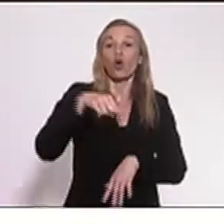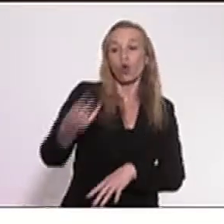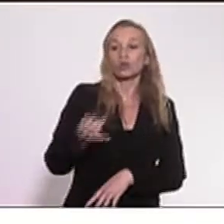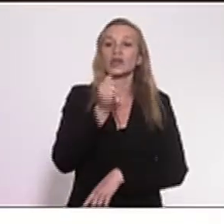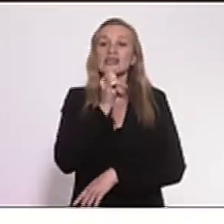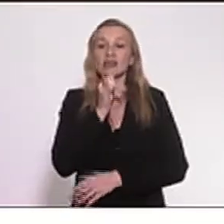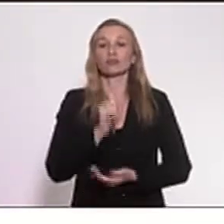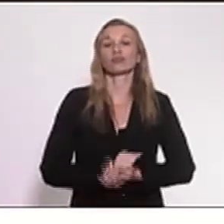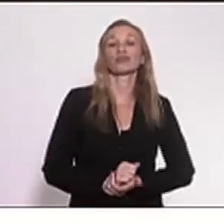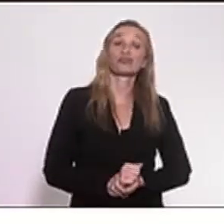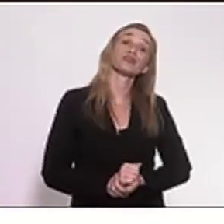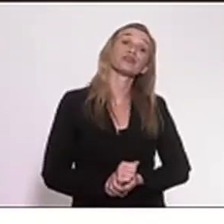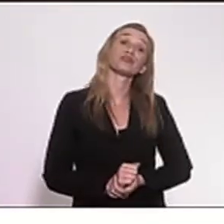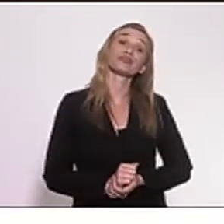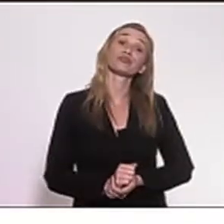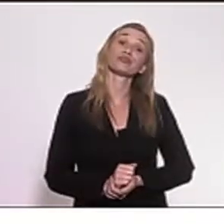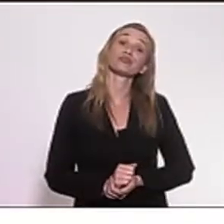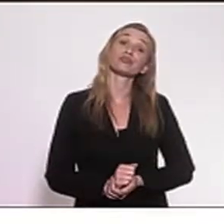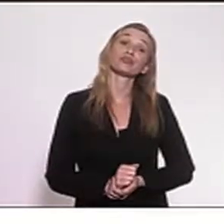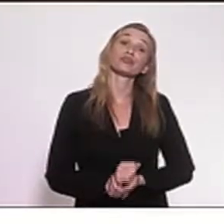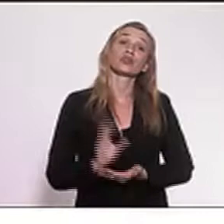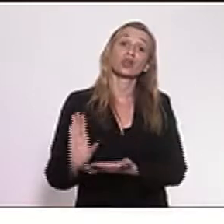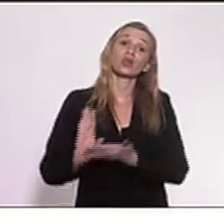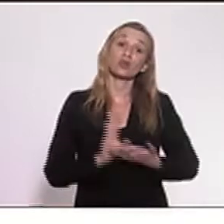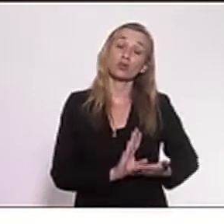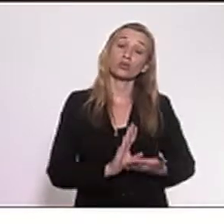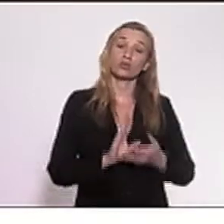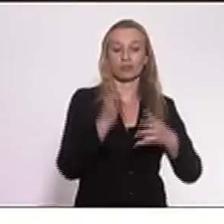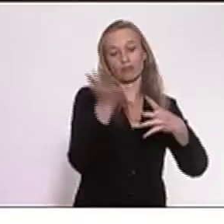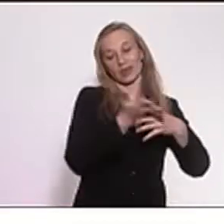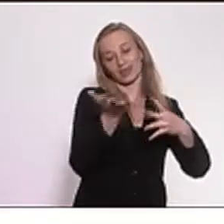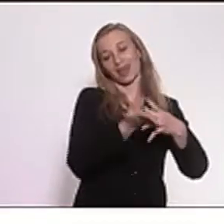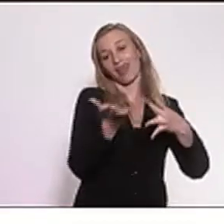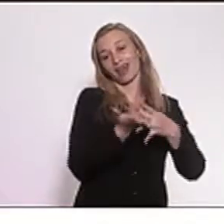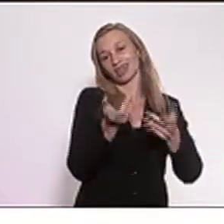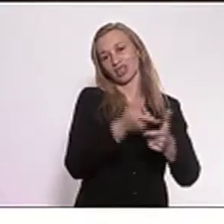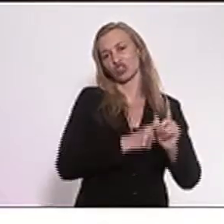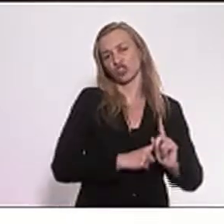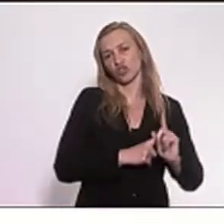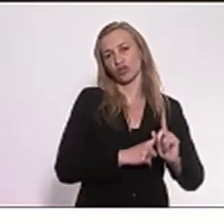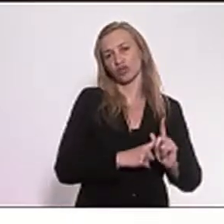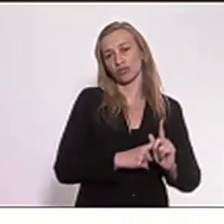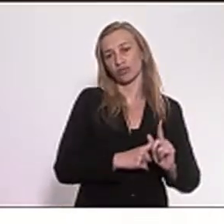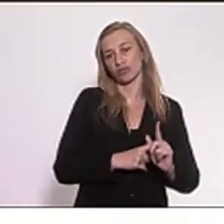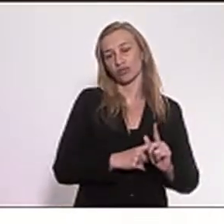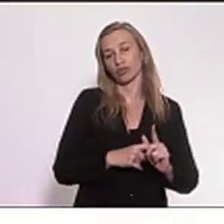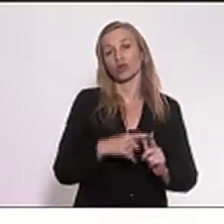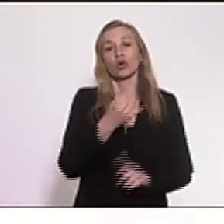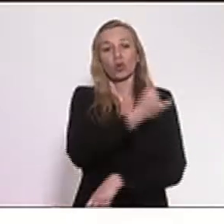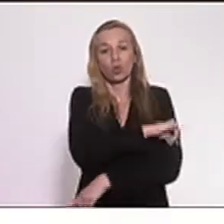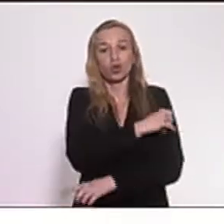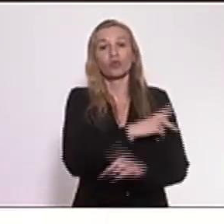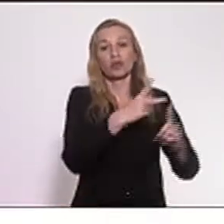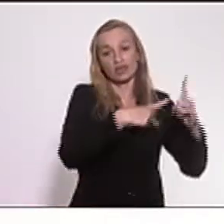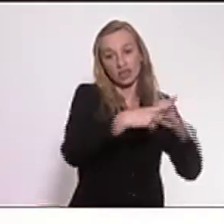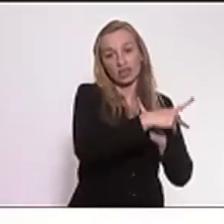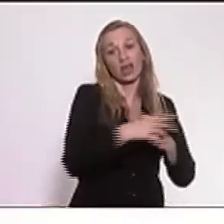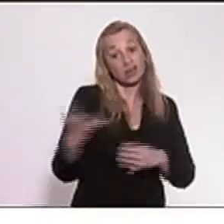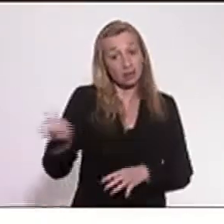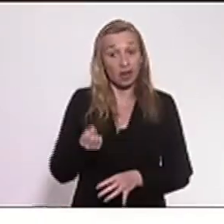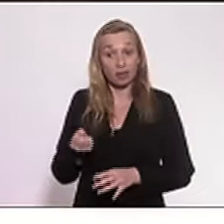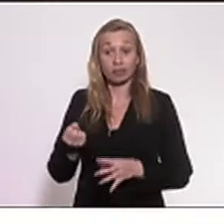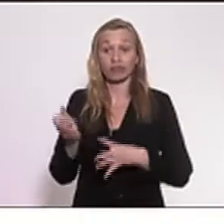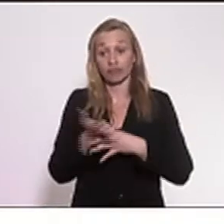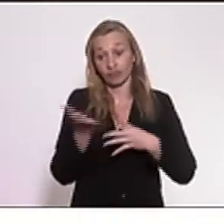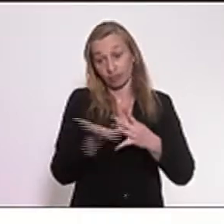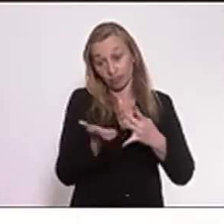exemplo, recursos da dívida ativa parcelado. O Rio Previdência recebe recursos da dívida ativa parcelado. É